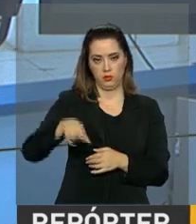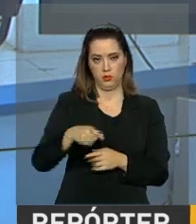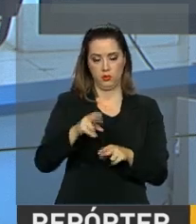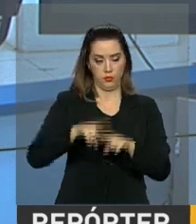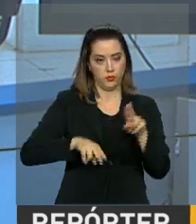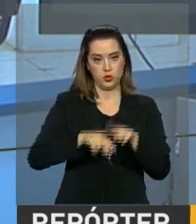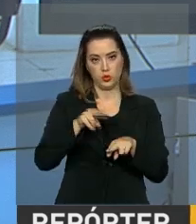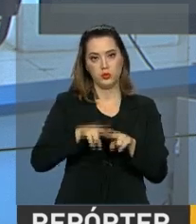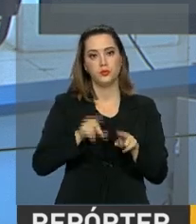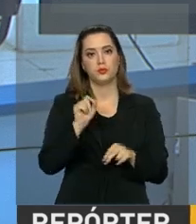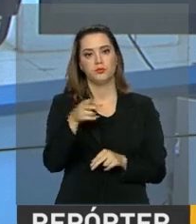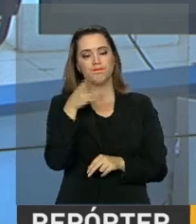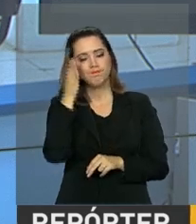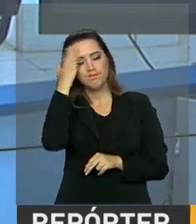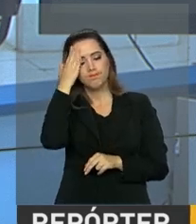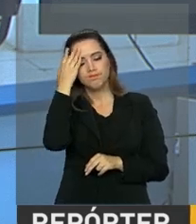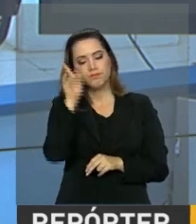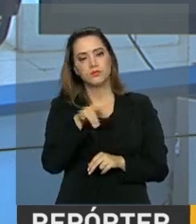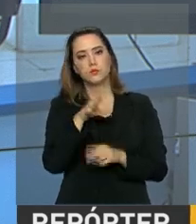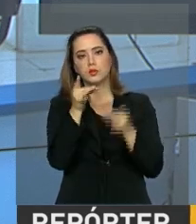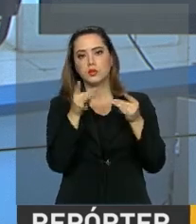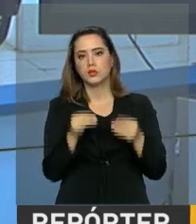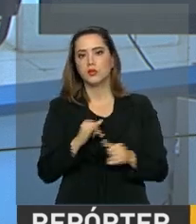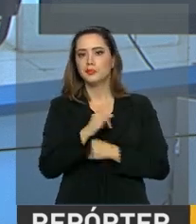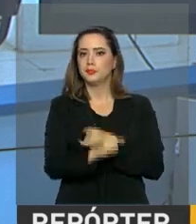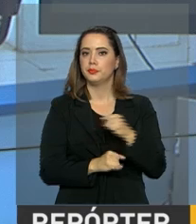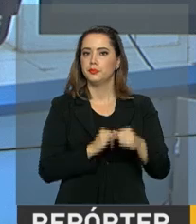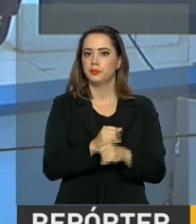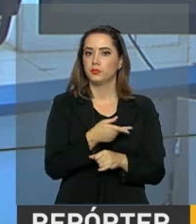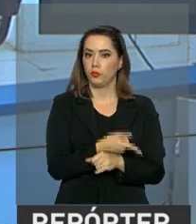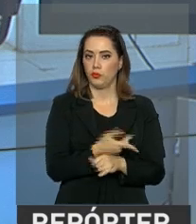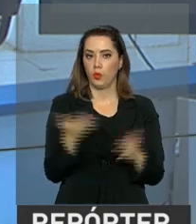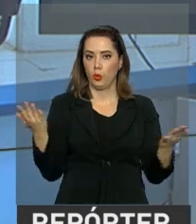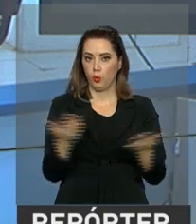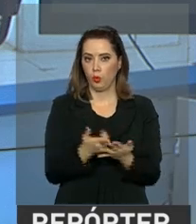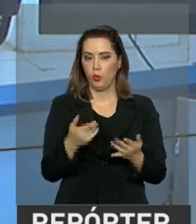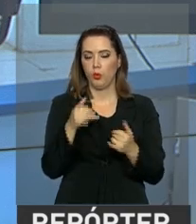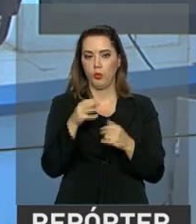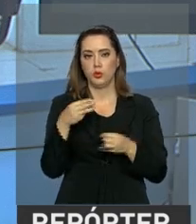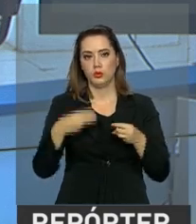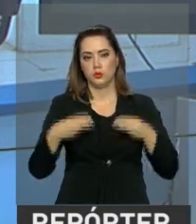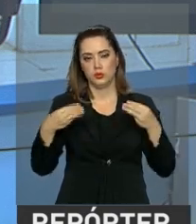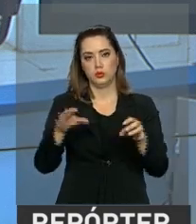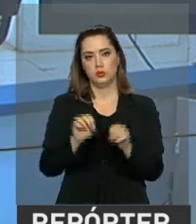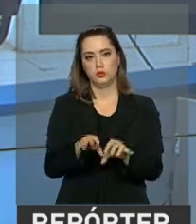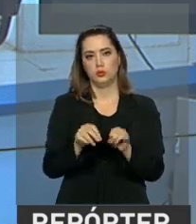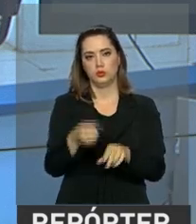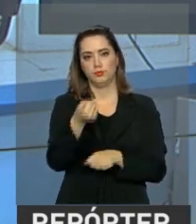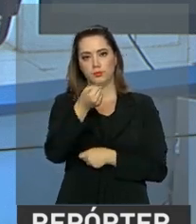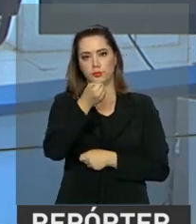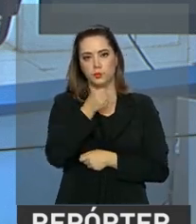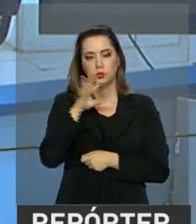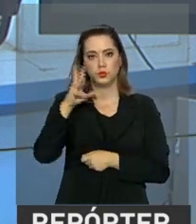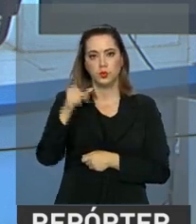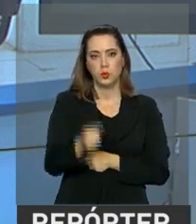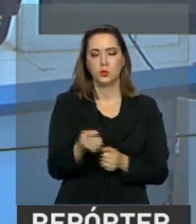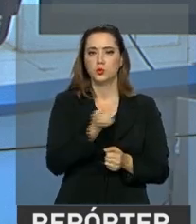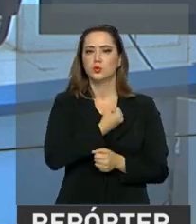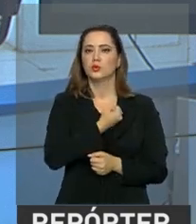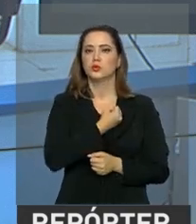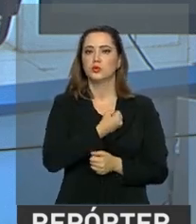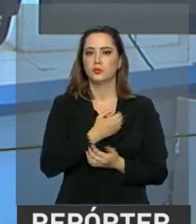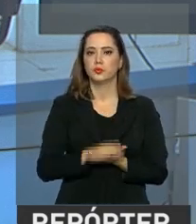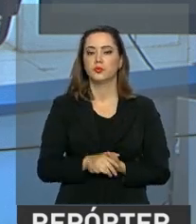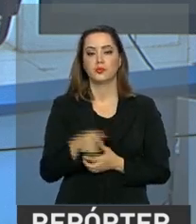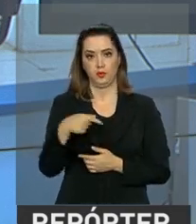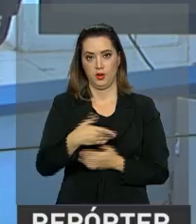as informações, basta acessar o site do FIES. Ainda hoje, o Ministério da Educação faz uma coletiva para detalhar todos os números do FIES.